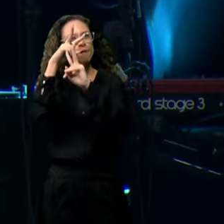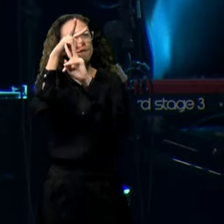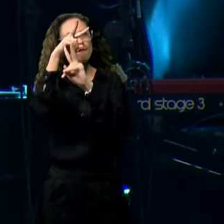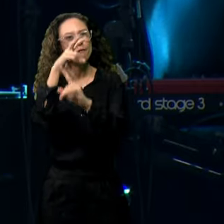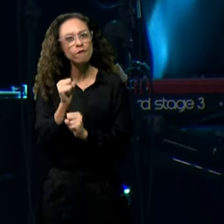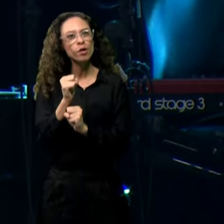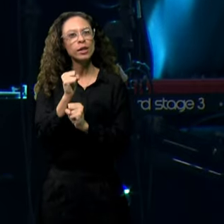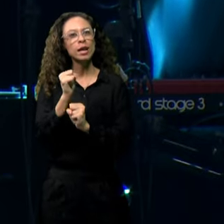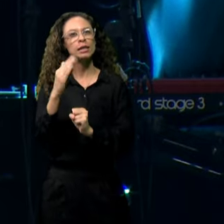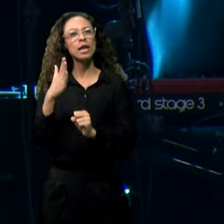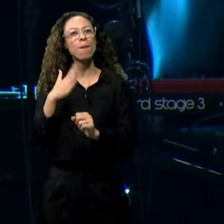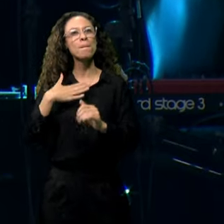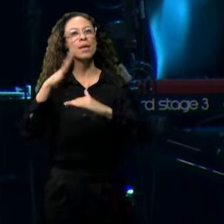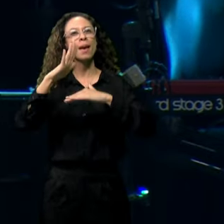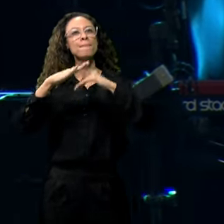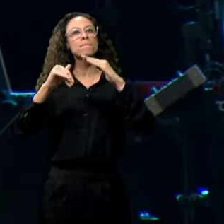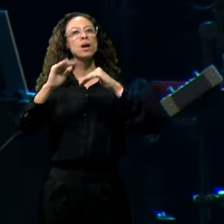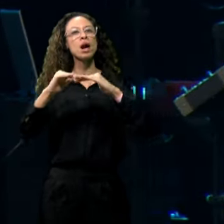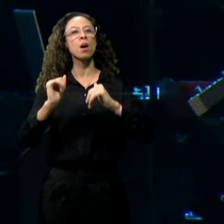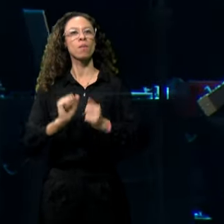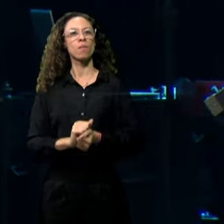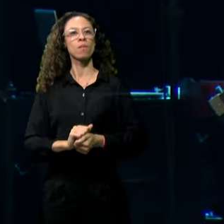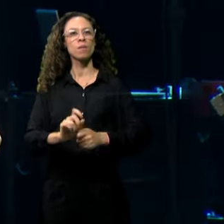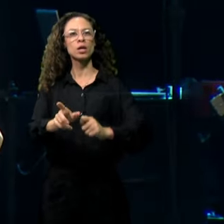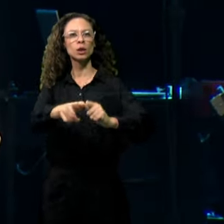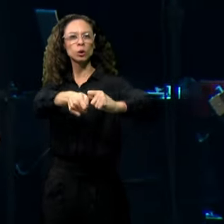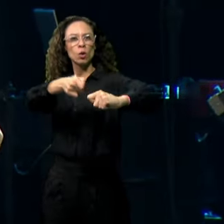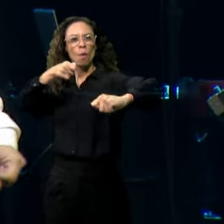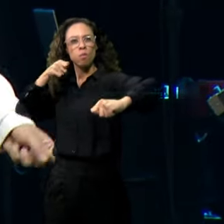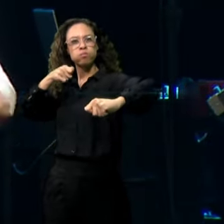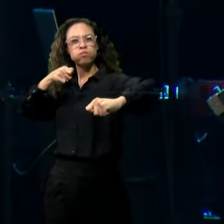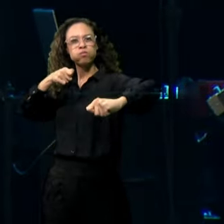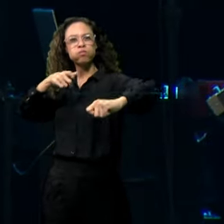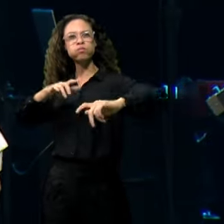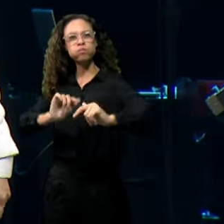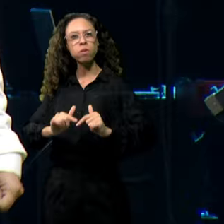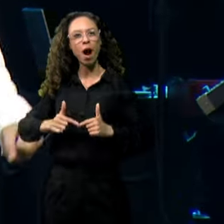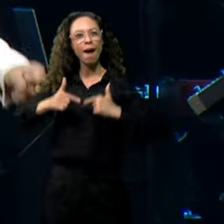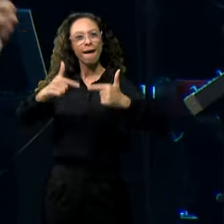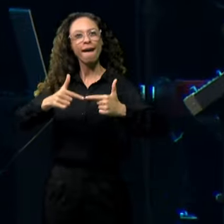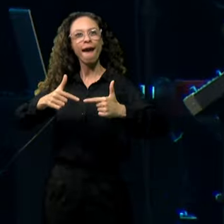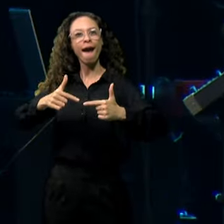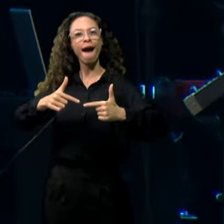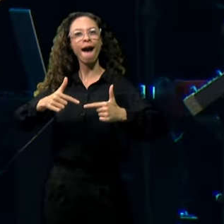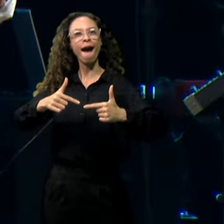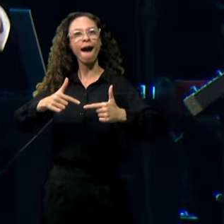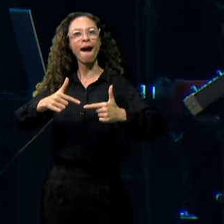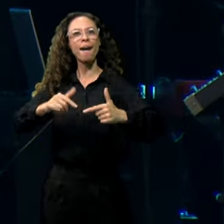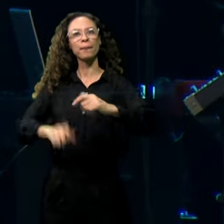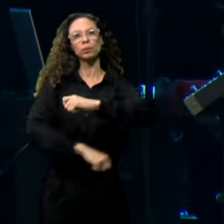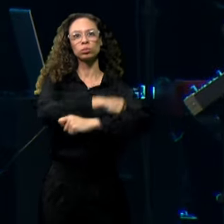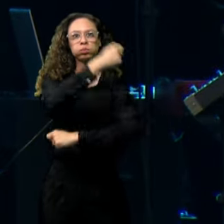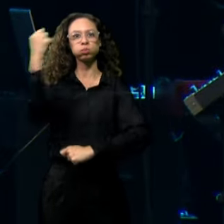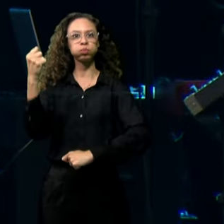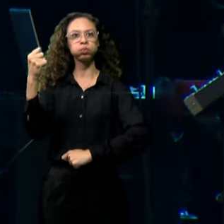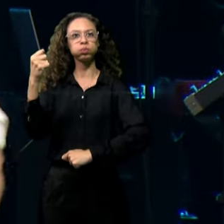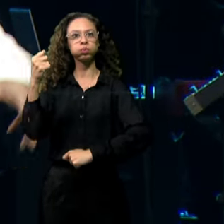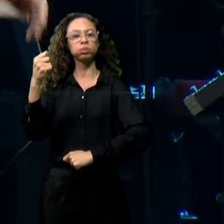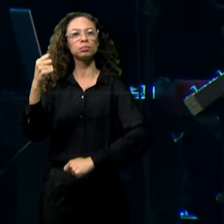a minha mão para que comeu arco de guerra e meu e minha seta assim minha espada